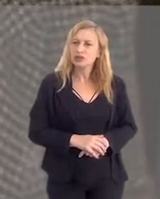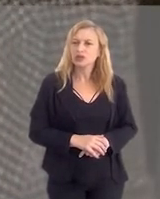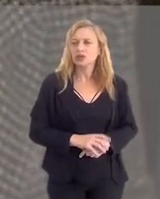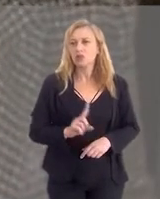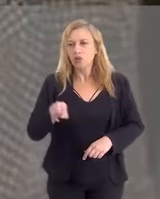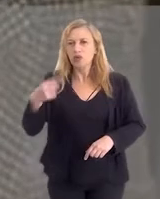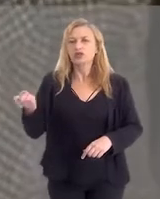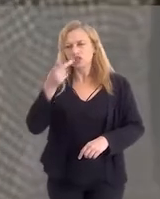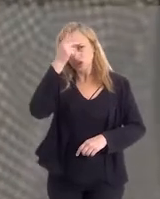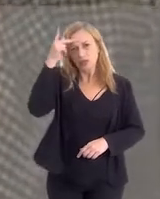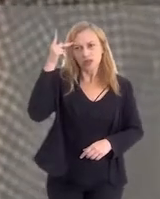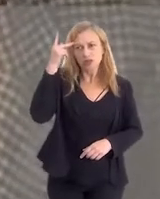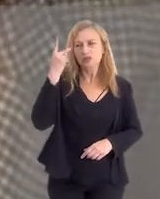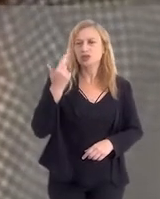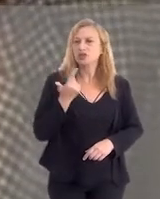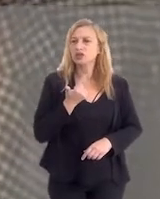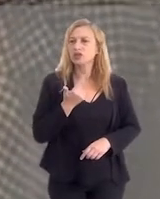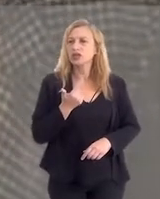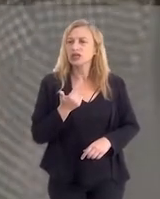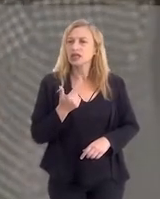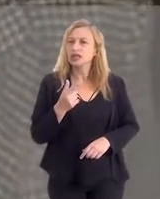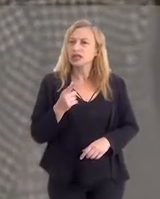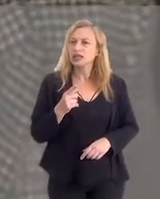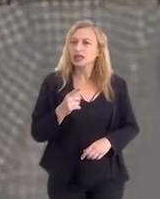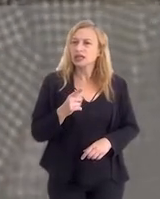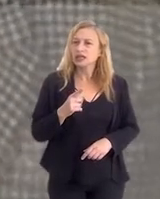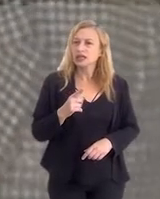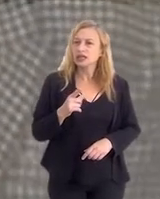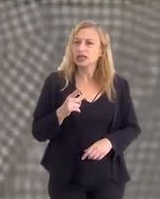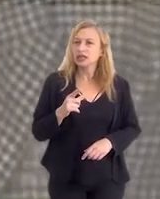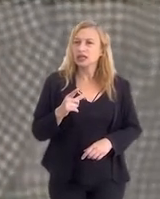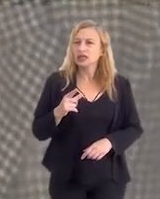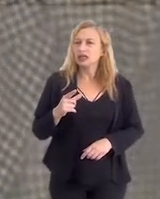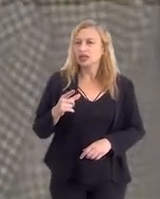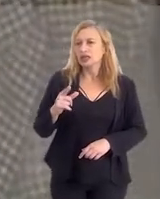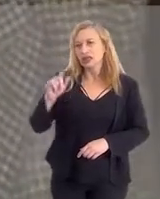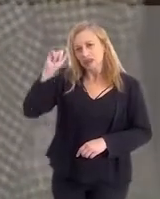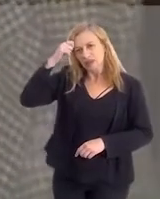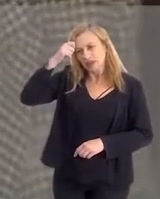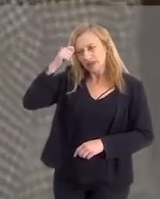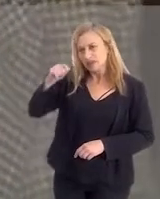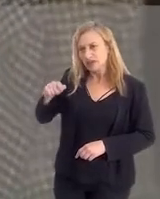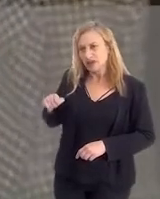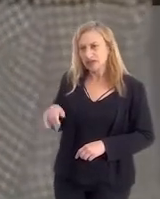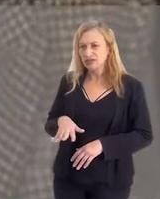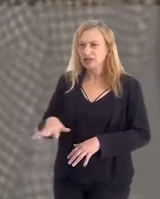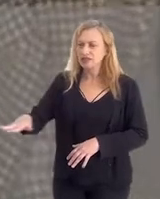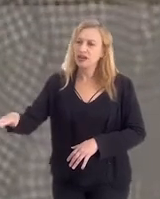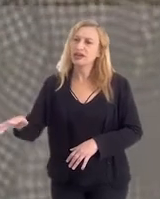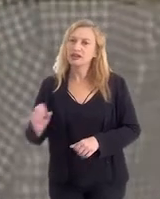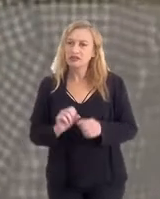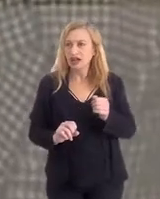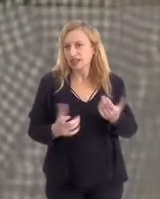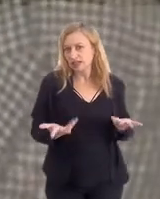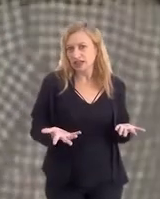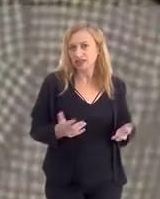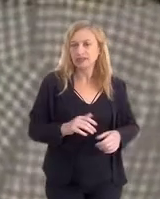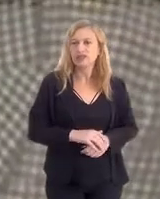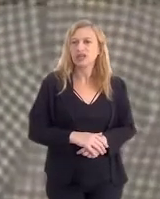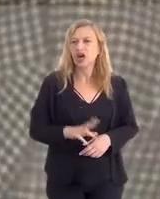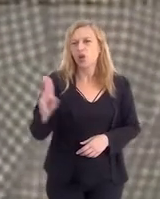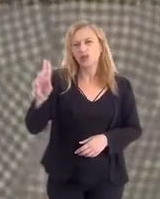como a maioria das pessoas, né, que não tem grana, as pessoas periféricas fazem, né, numa época principalmente em